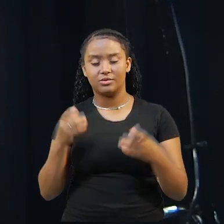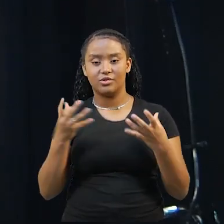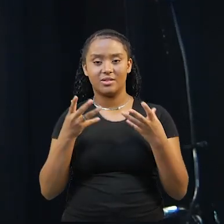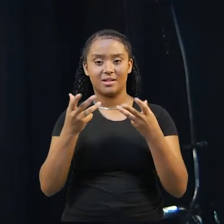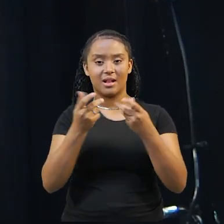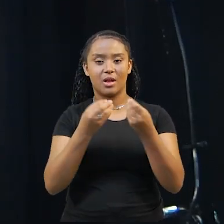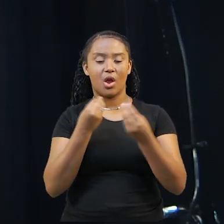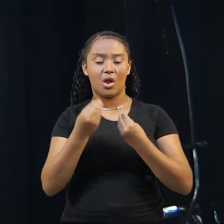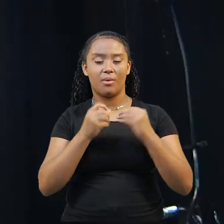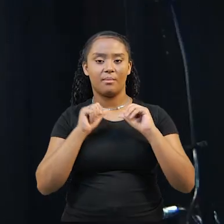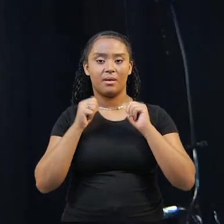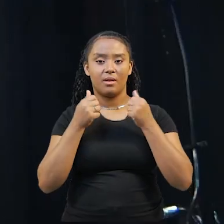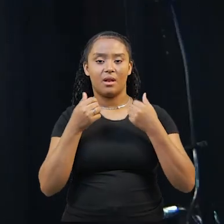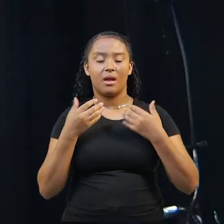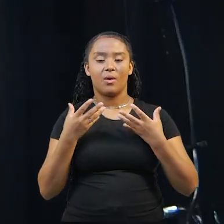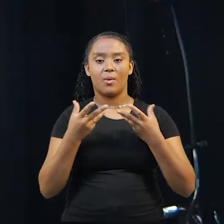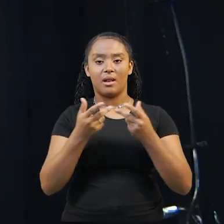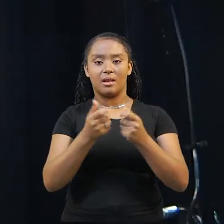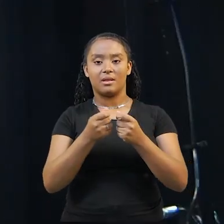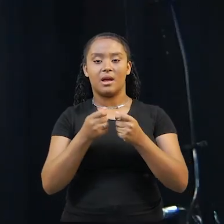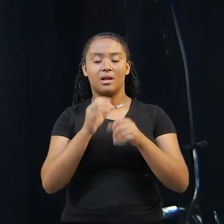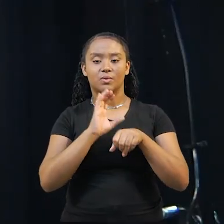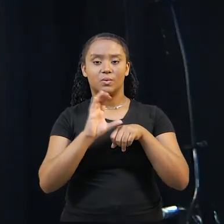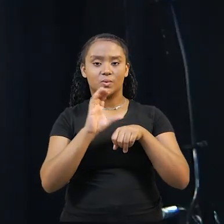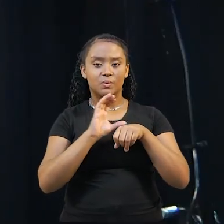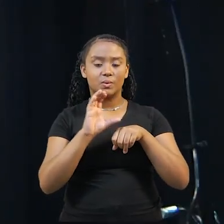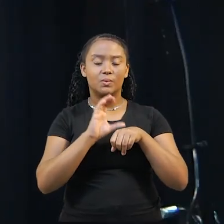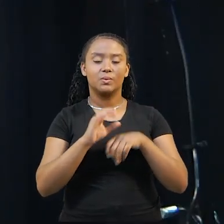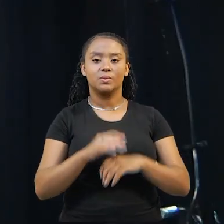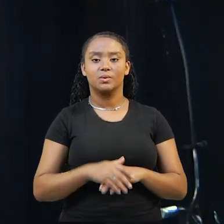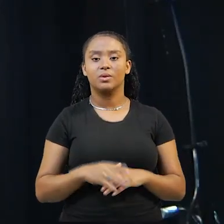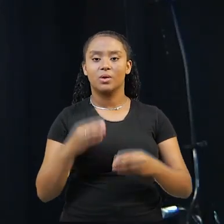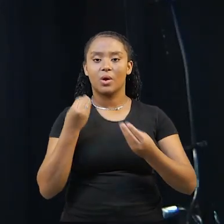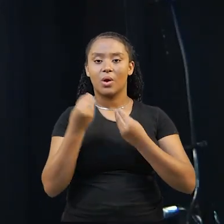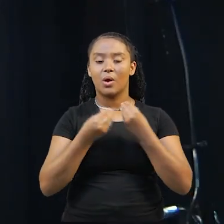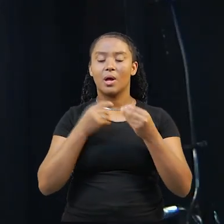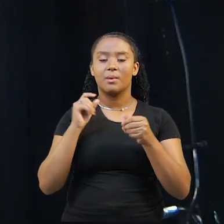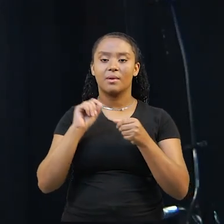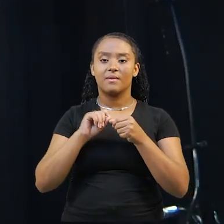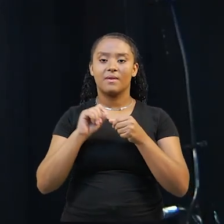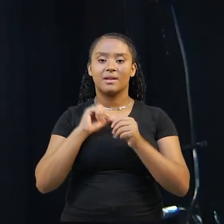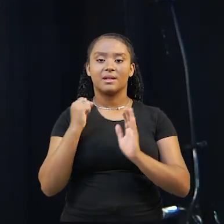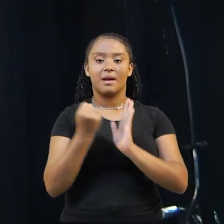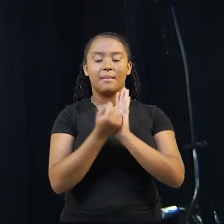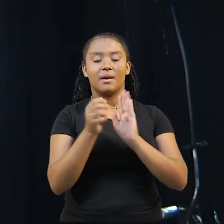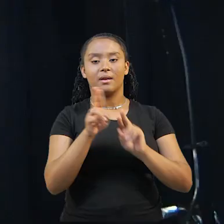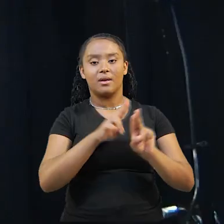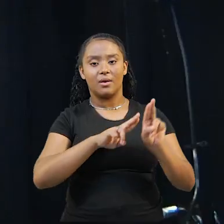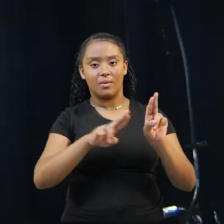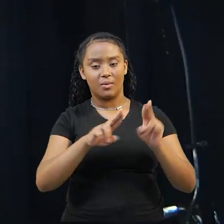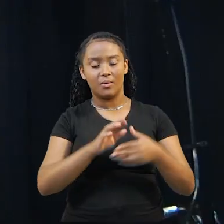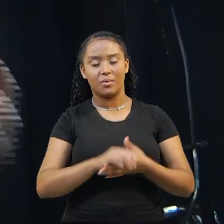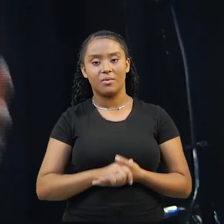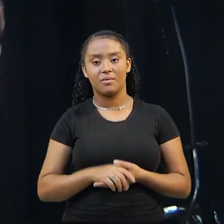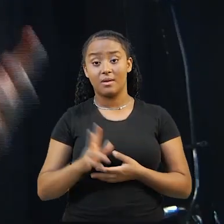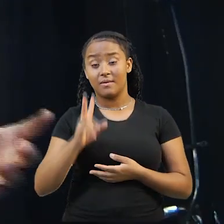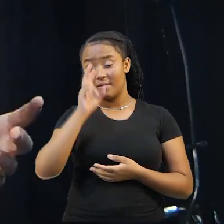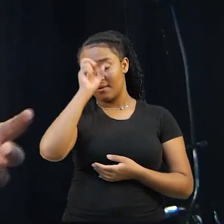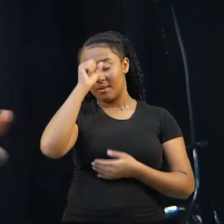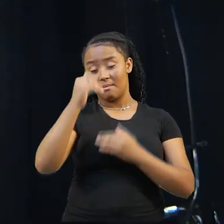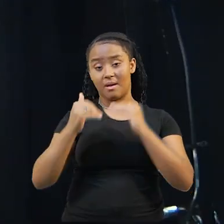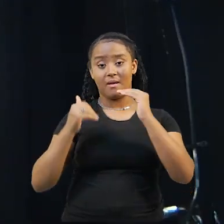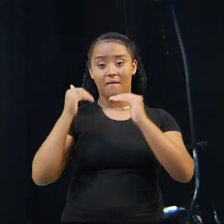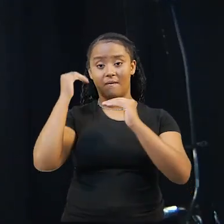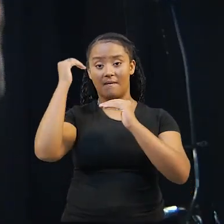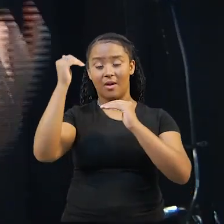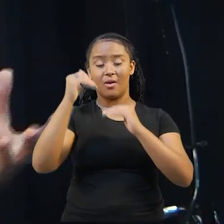de excelência, como melhorar a qualidade ainda mais dos nossos cursos, como fazer com que a marca UFO, né, se torne mais